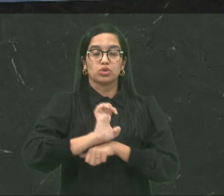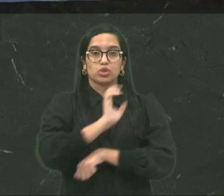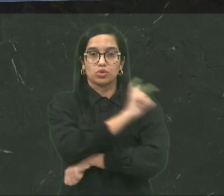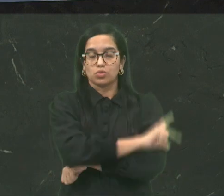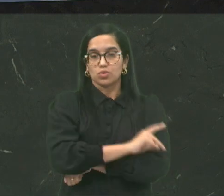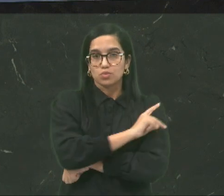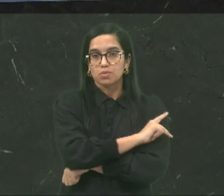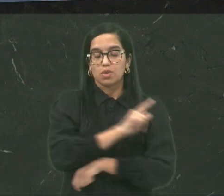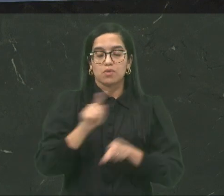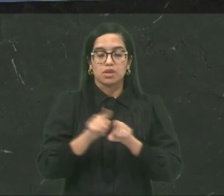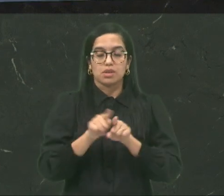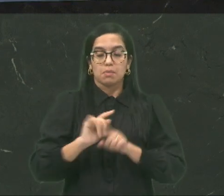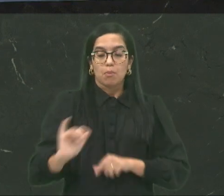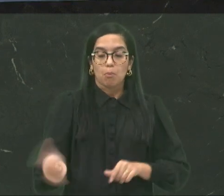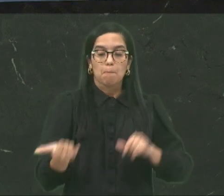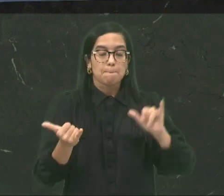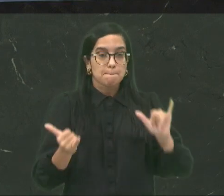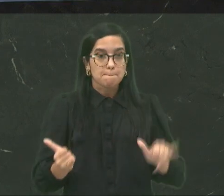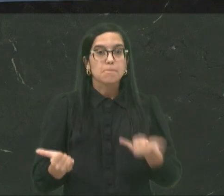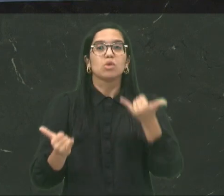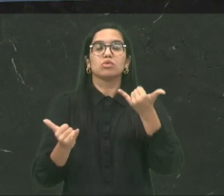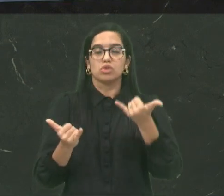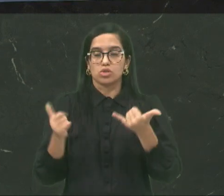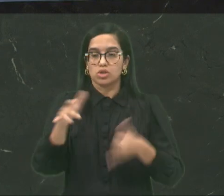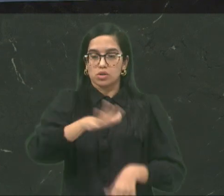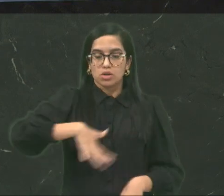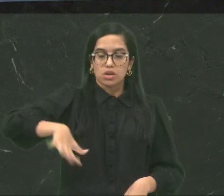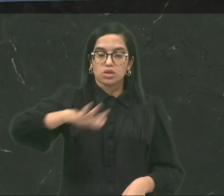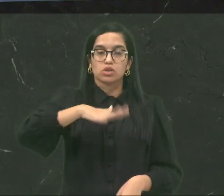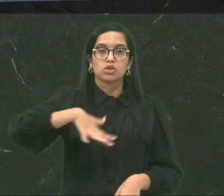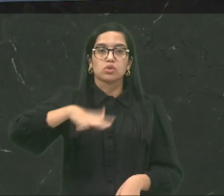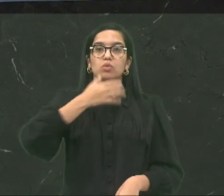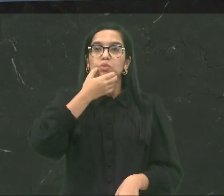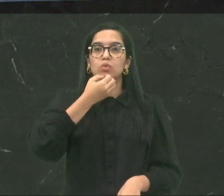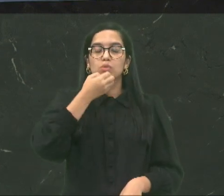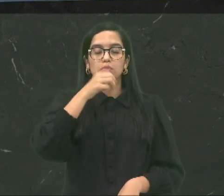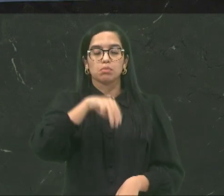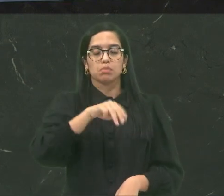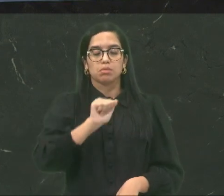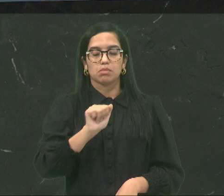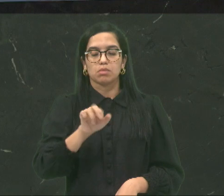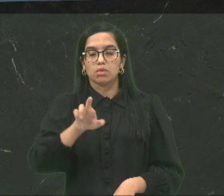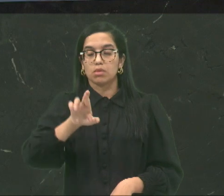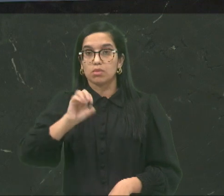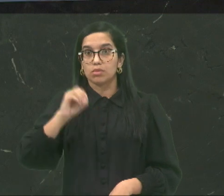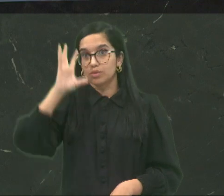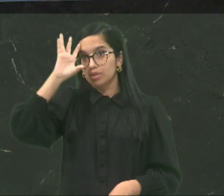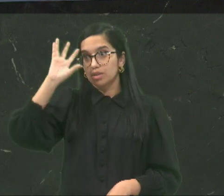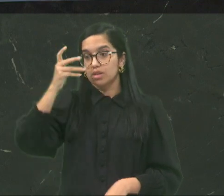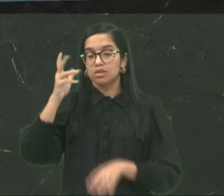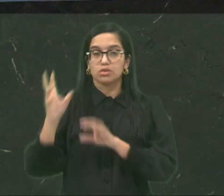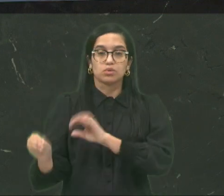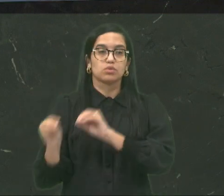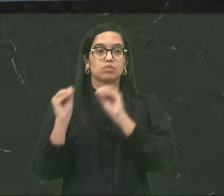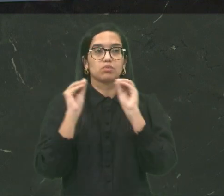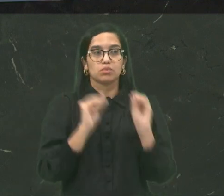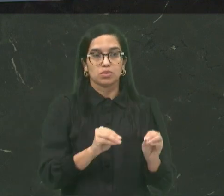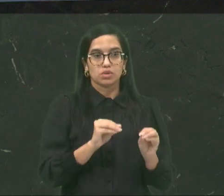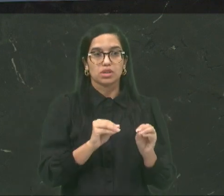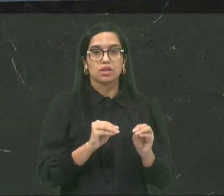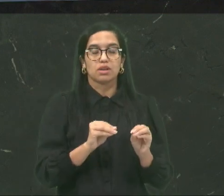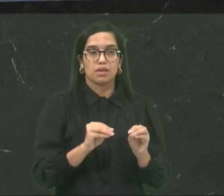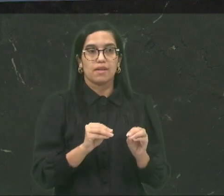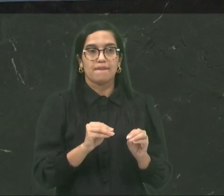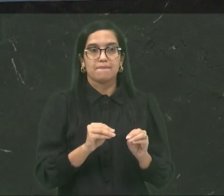pelas oportunidades que vislumbrou na região, Mário Lúcio fez a escolha de se mudar, deixando para trás